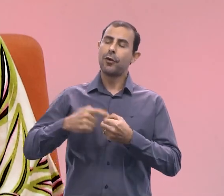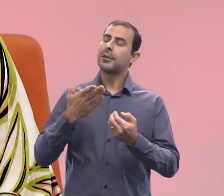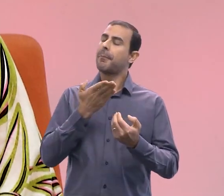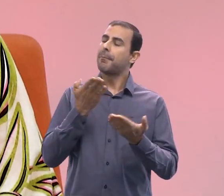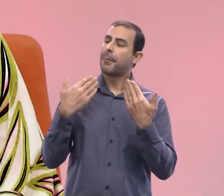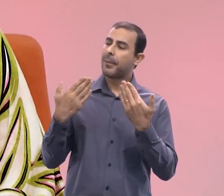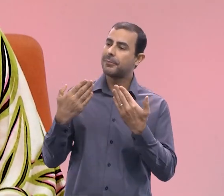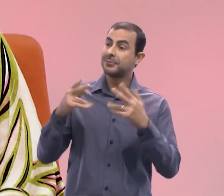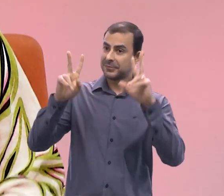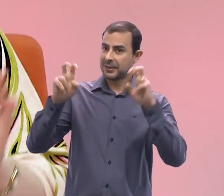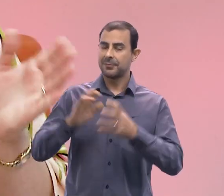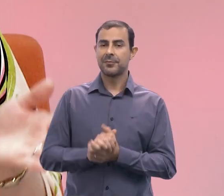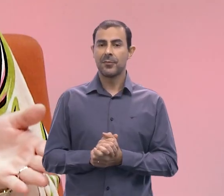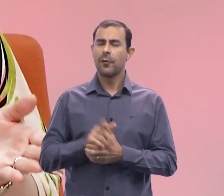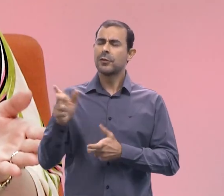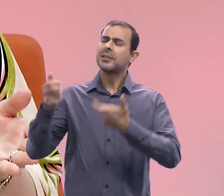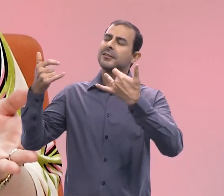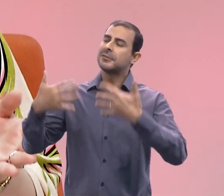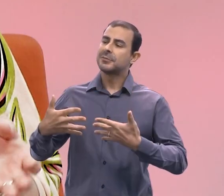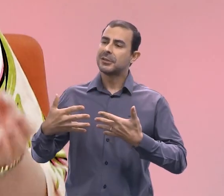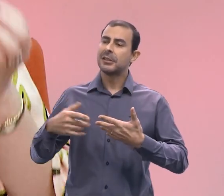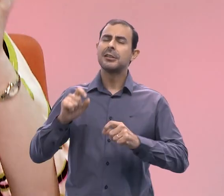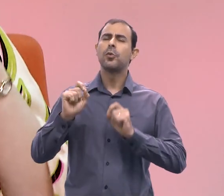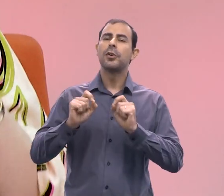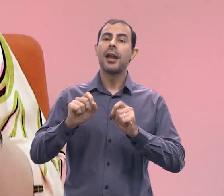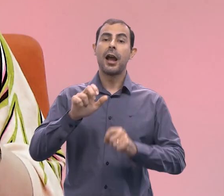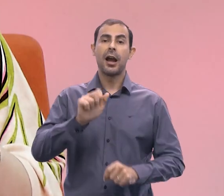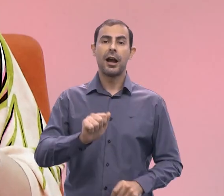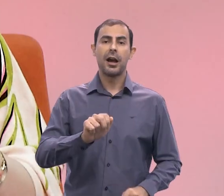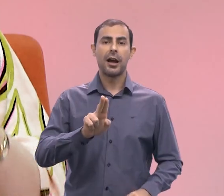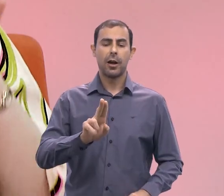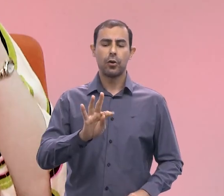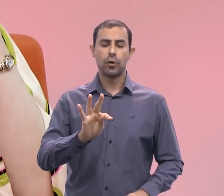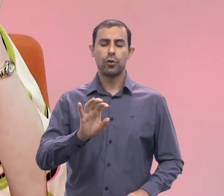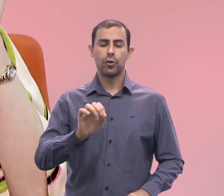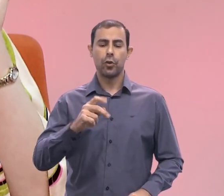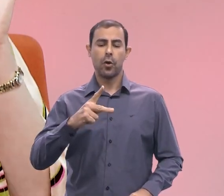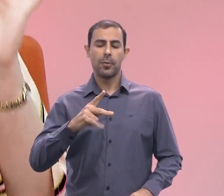essa questão, você estava comentando em relação à autópsia